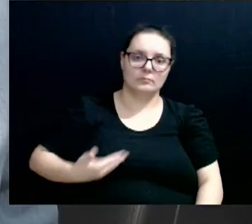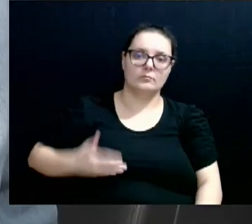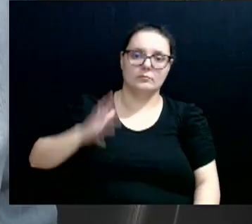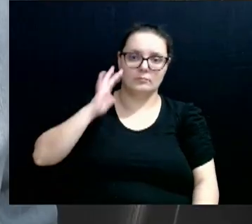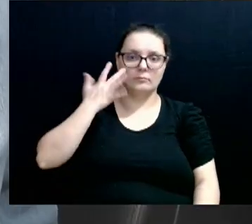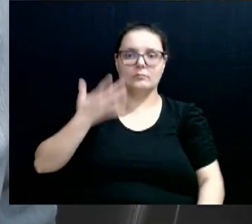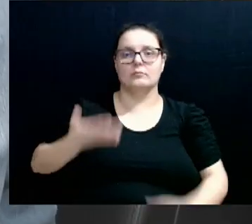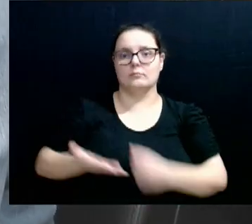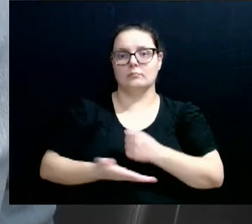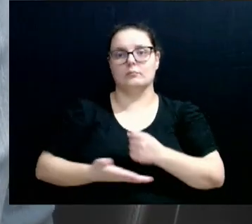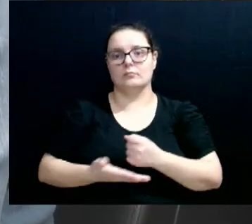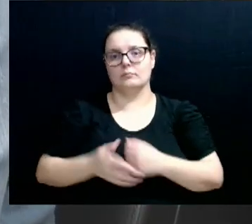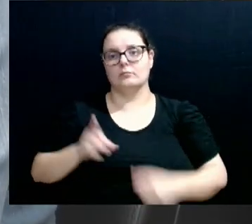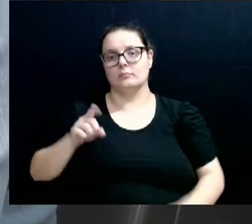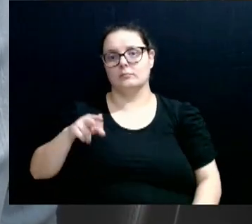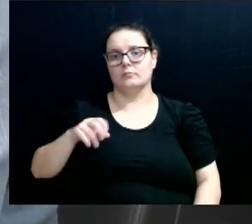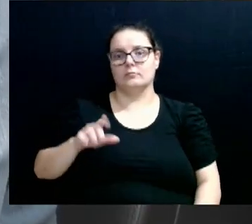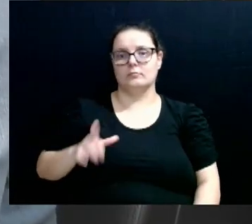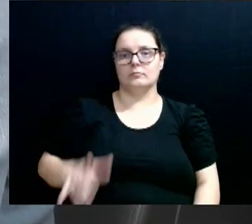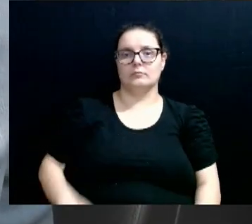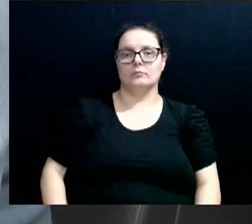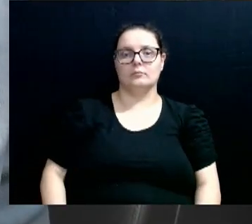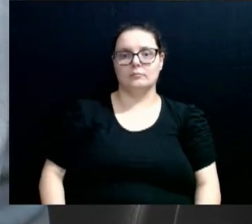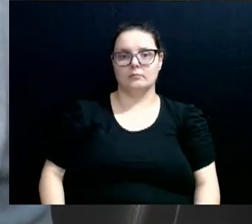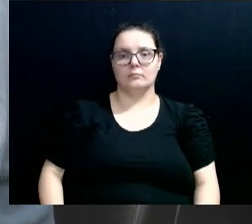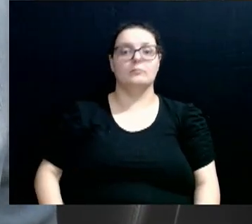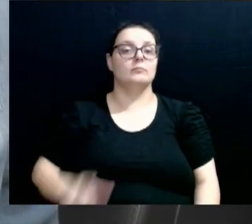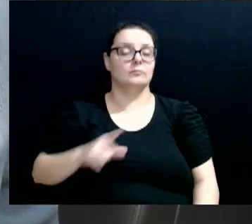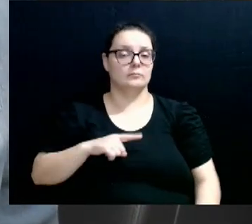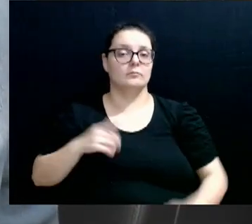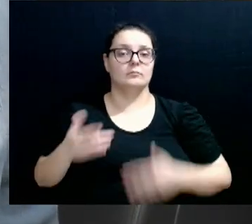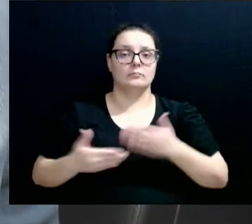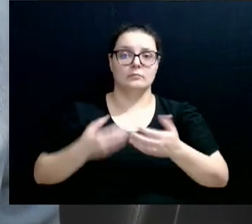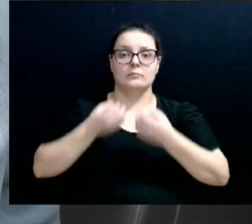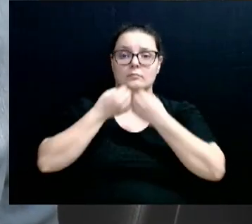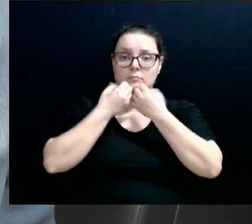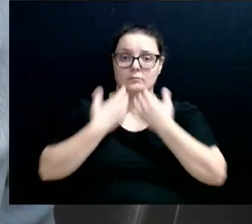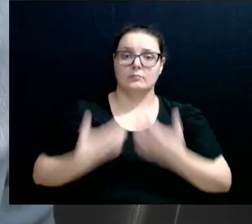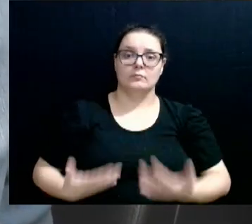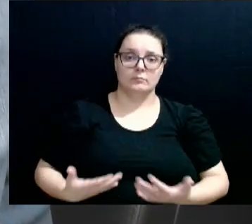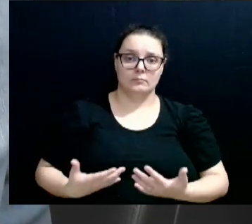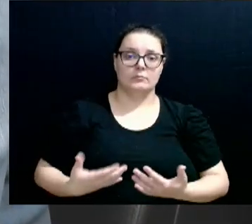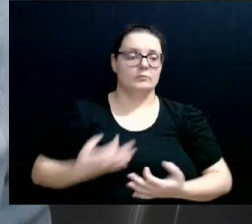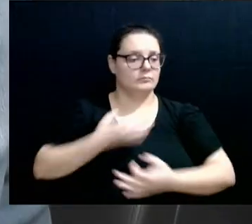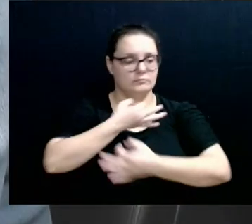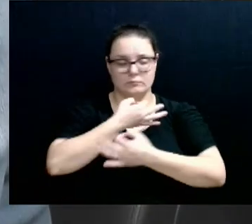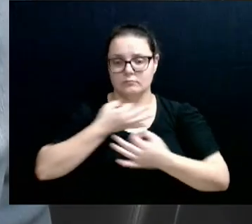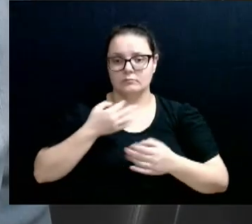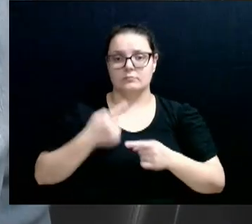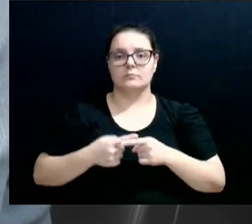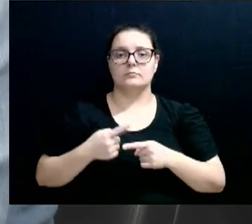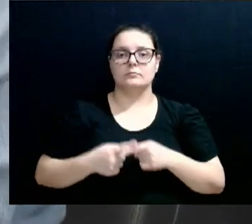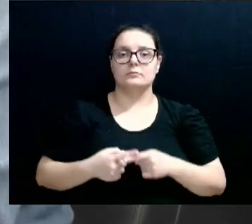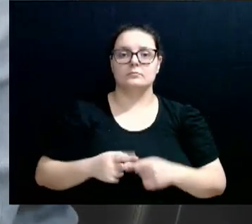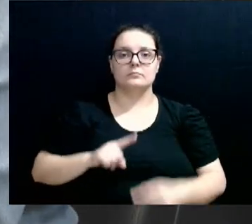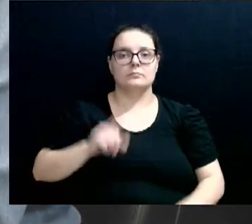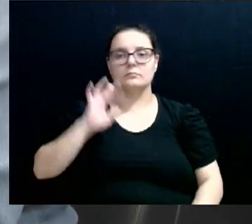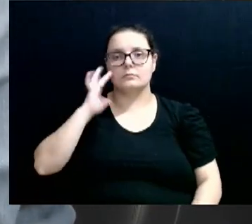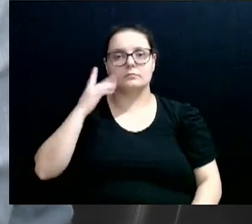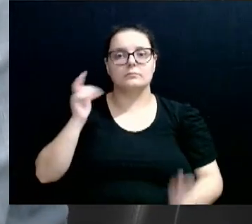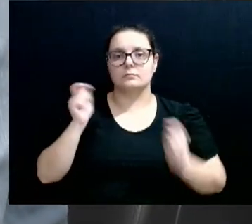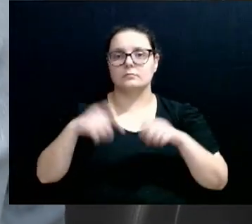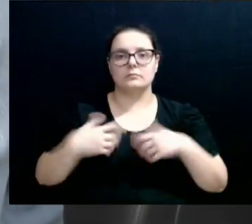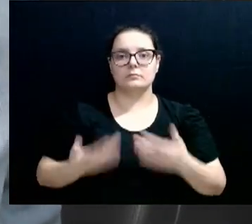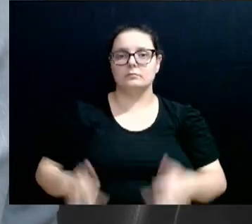acho que tem que ser um servidor público de excelência, porque também não acho que seja possível eu ser